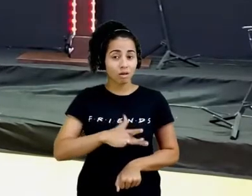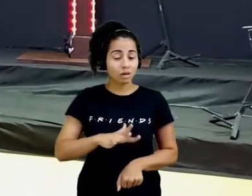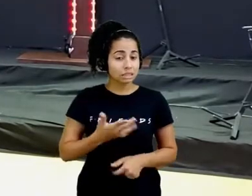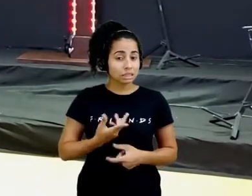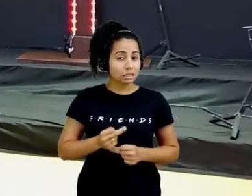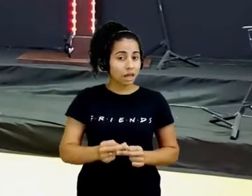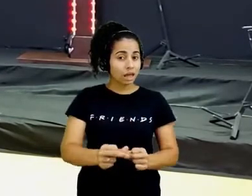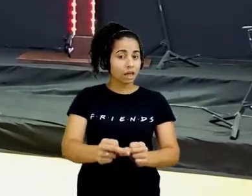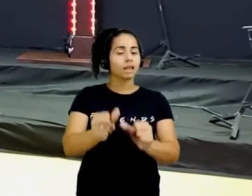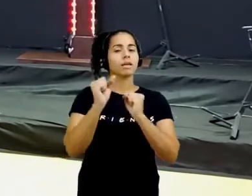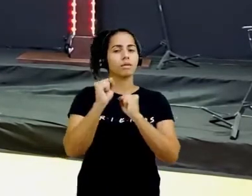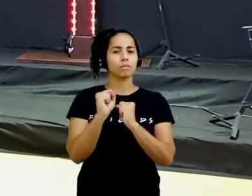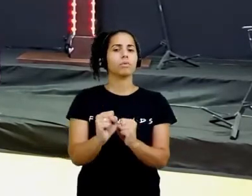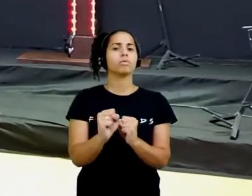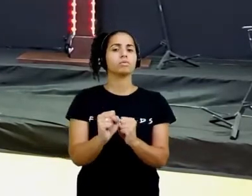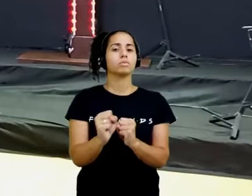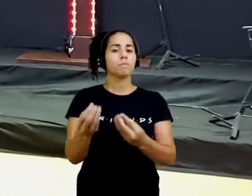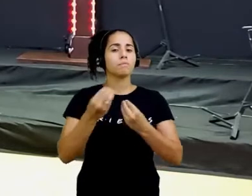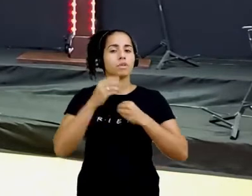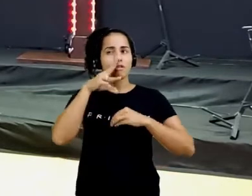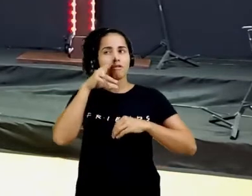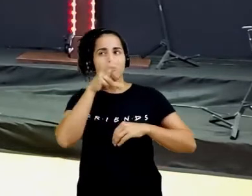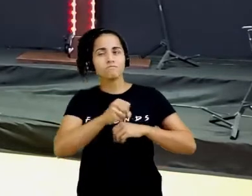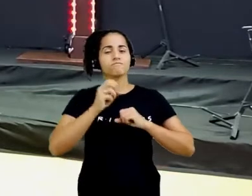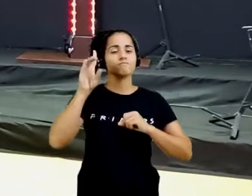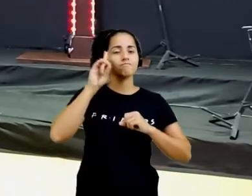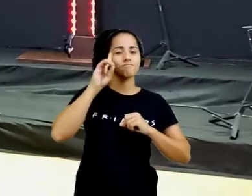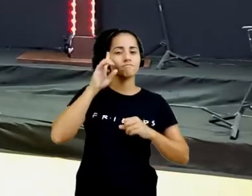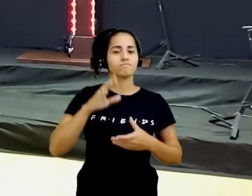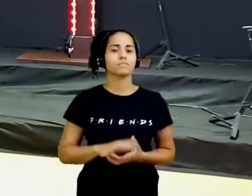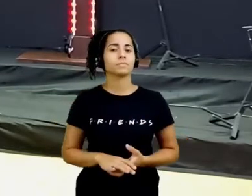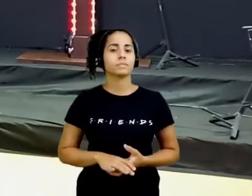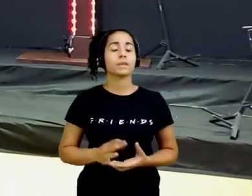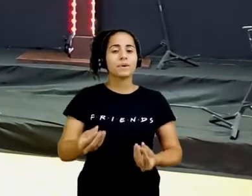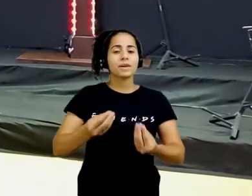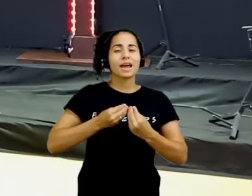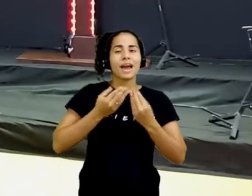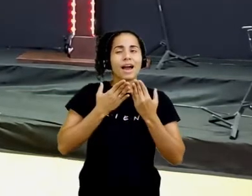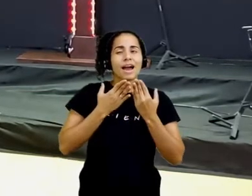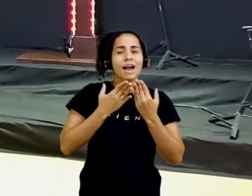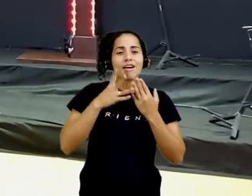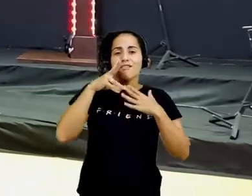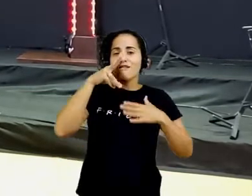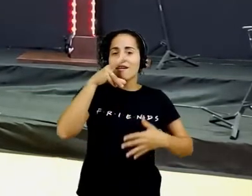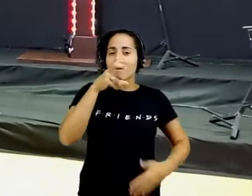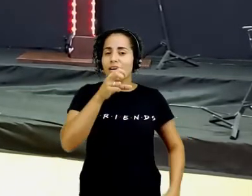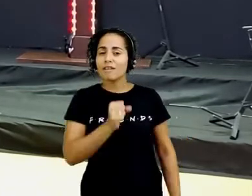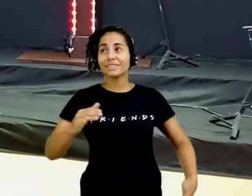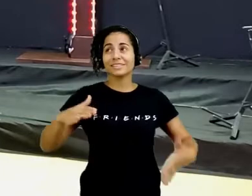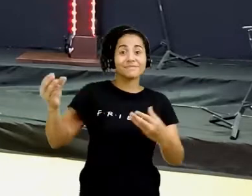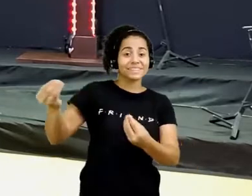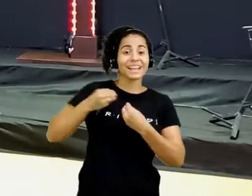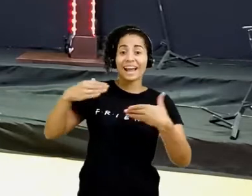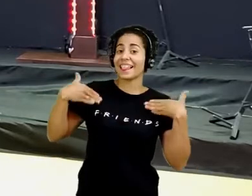Senhor pode, queridos, nos dar força a cada dia, nos alimentar, nos